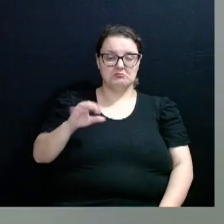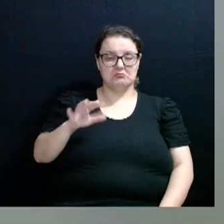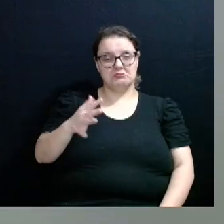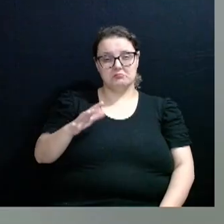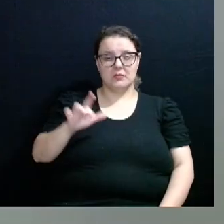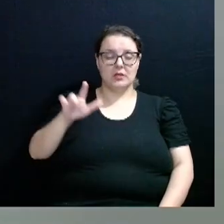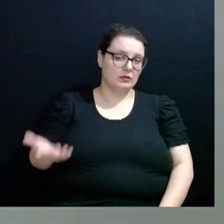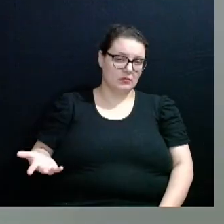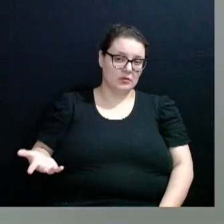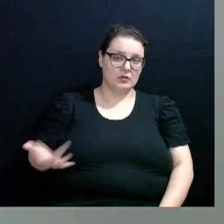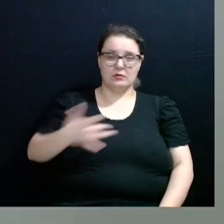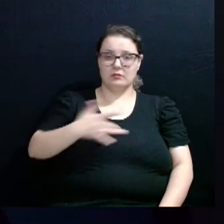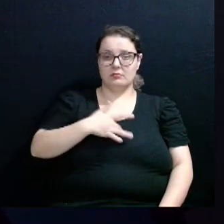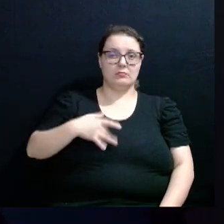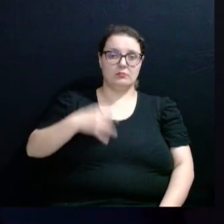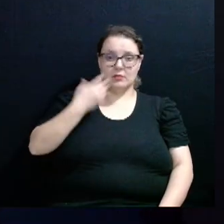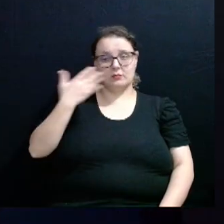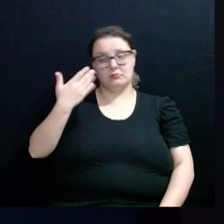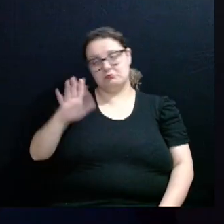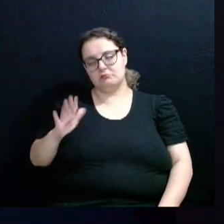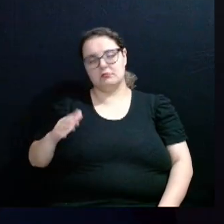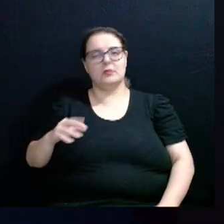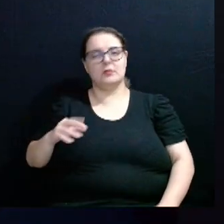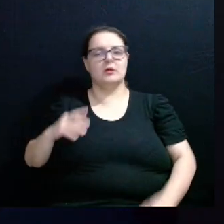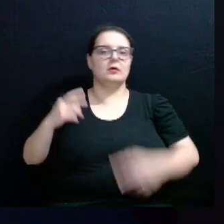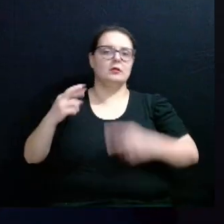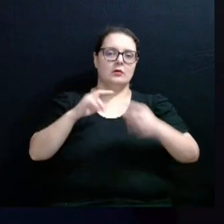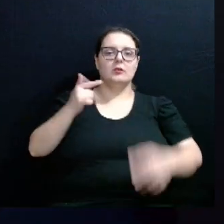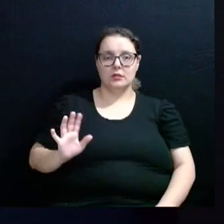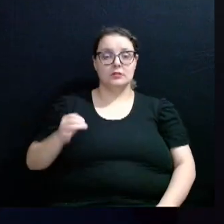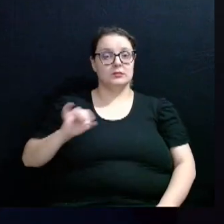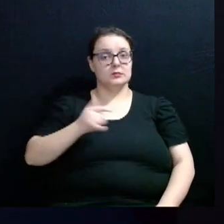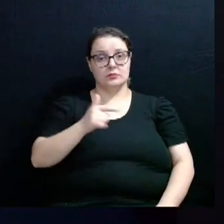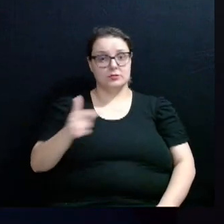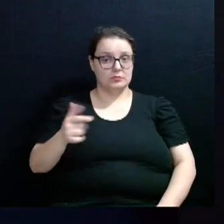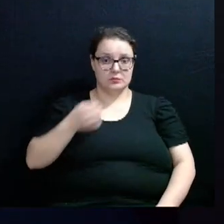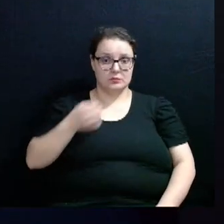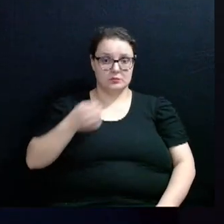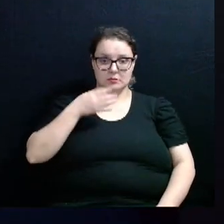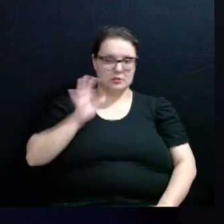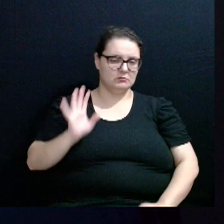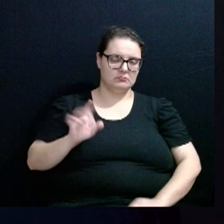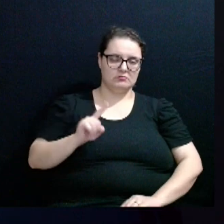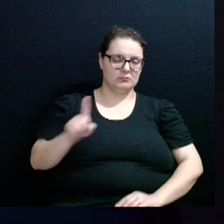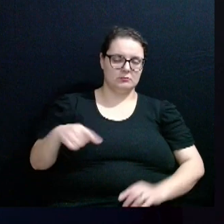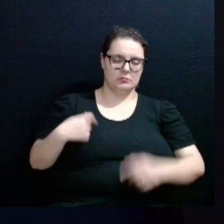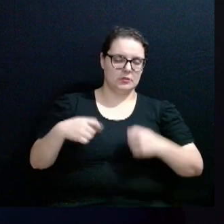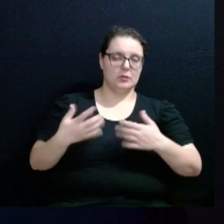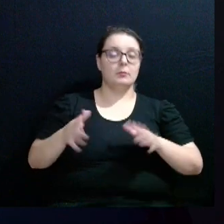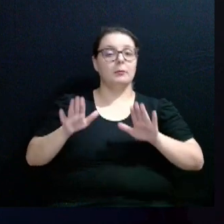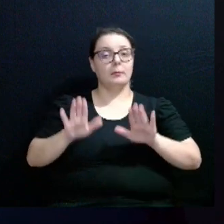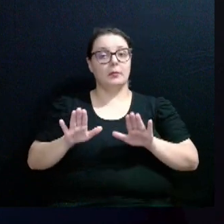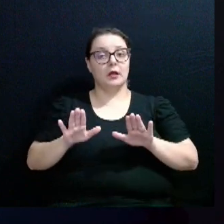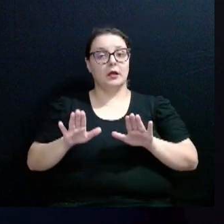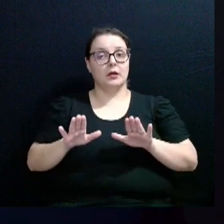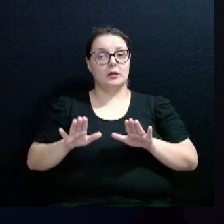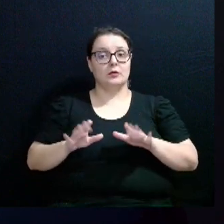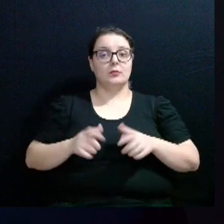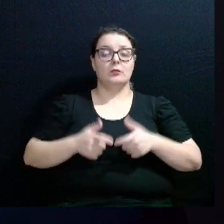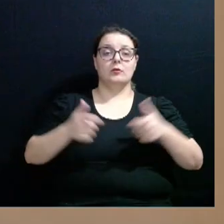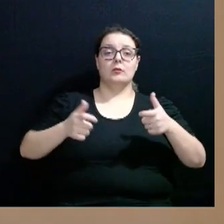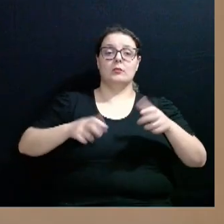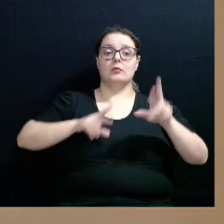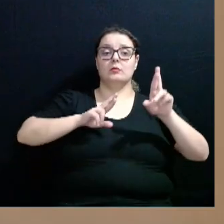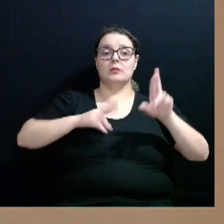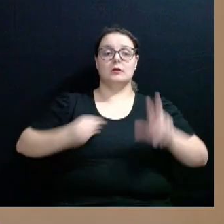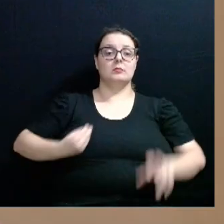vamos dizer, continuava a fazer rastreamento. Quem não estivesse tão bem, não havia essa necessidade. Porém, com o aumento da expectativa de vida, com a